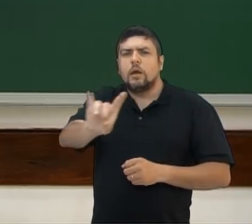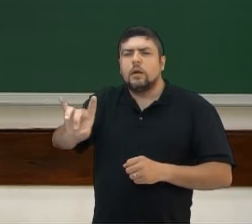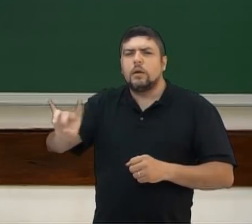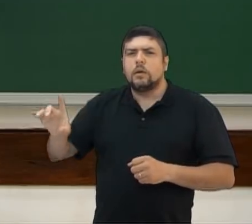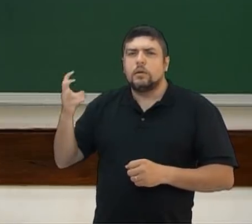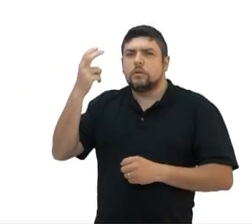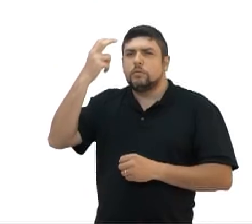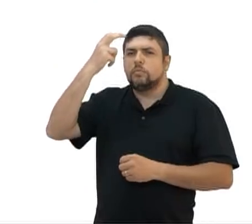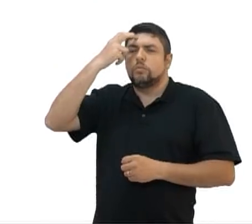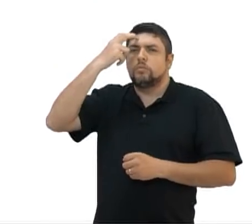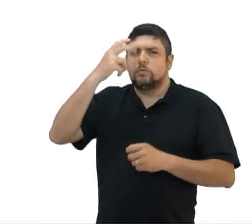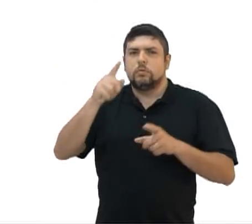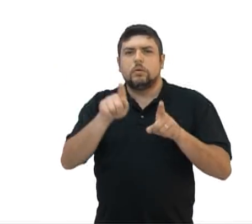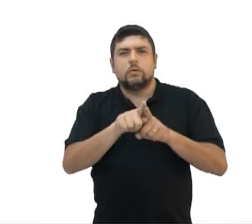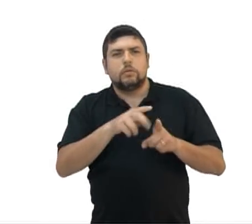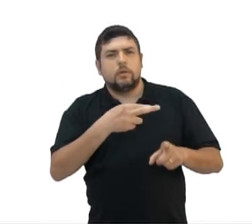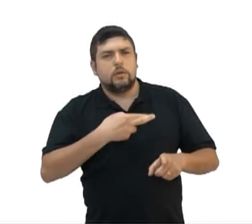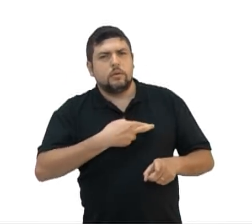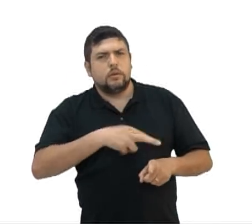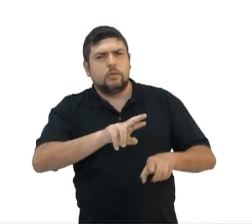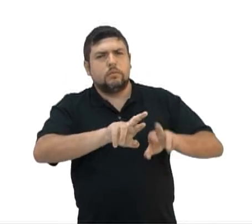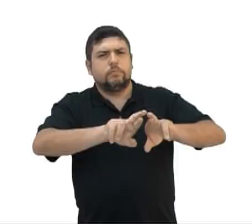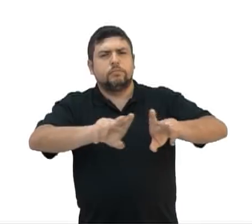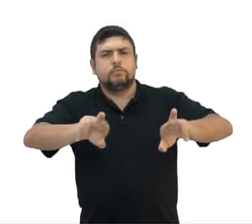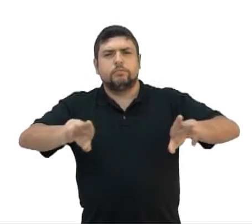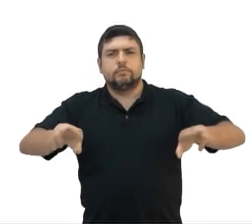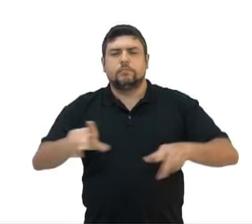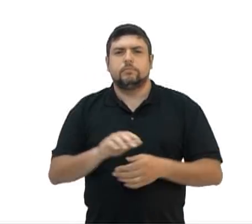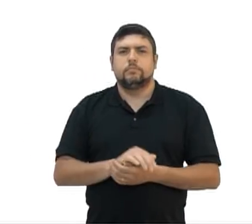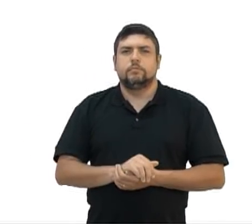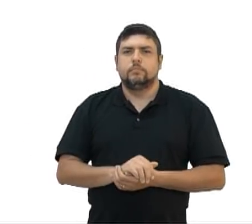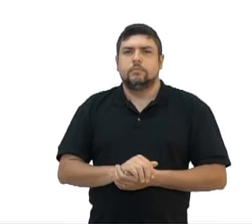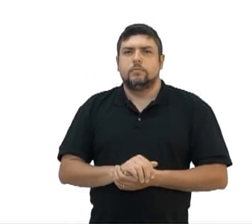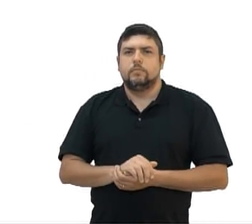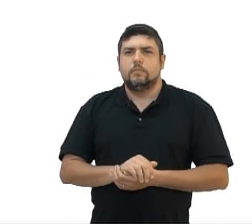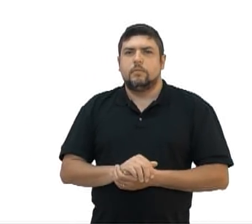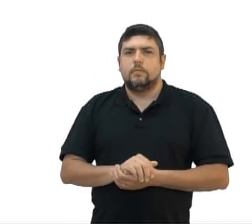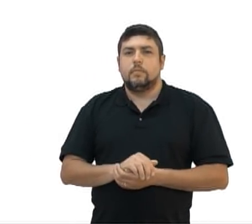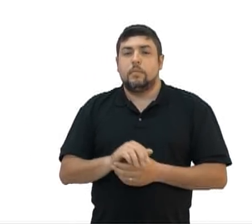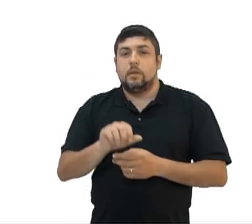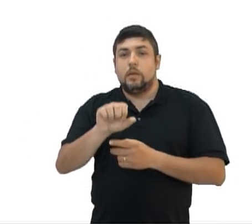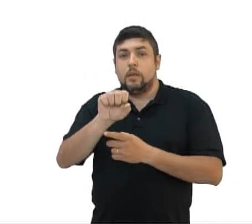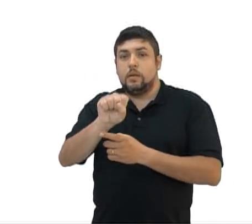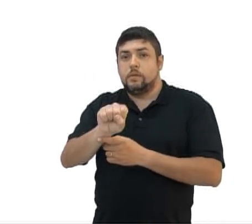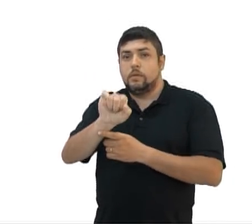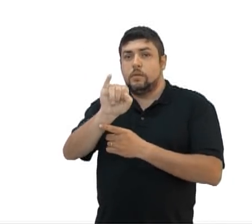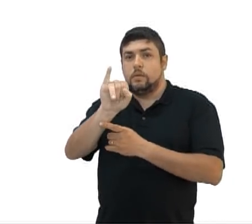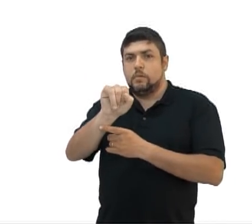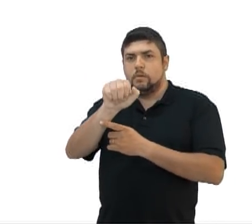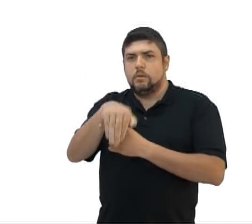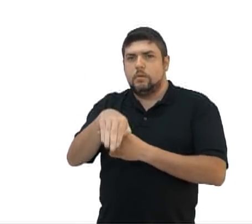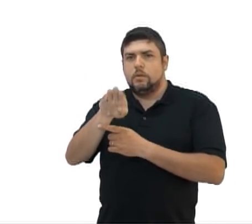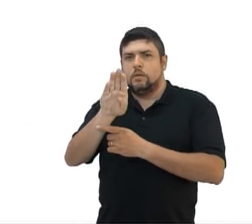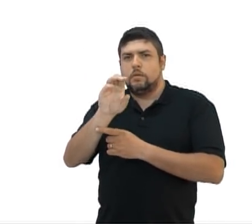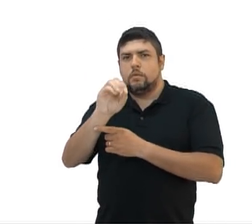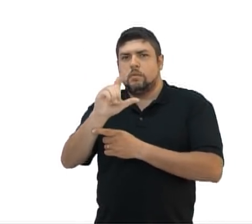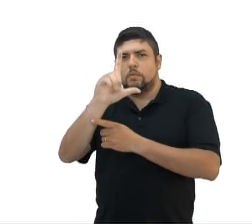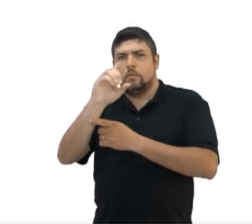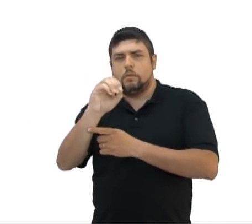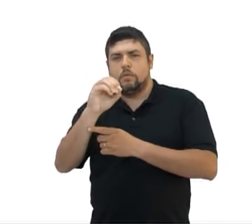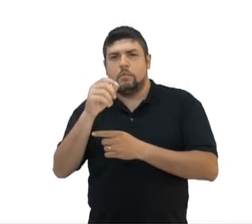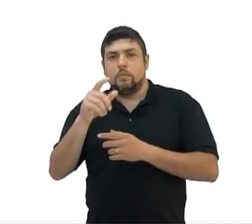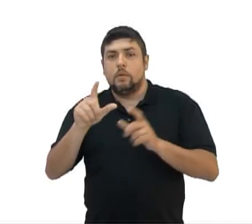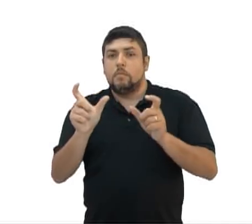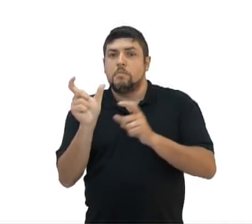religião. Então, se a palavra símbolo vem do grego, deixar junto, unir elementos, os símbolos religiosos são